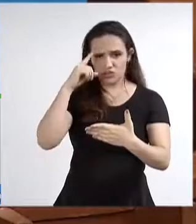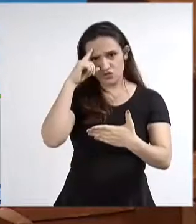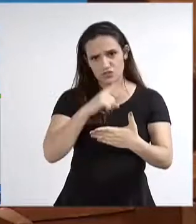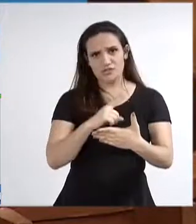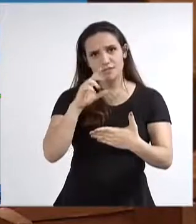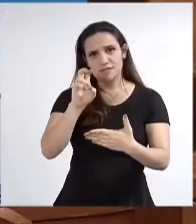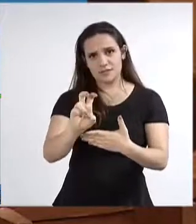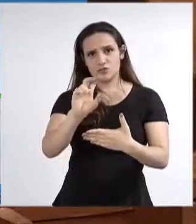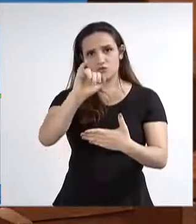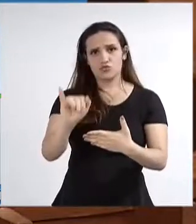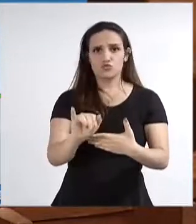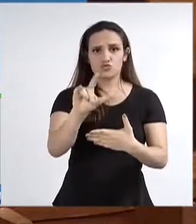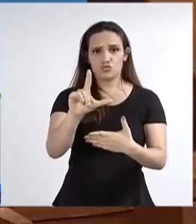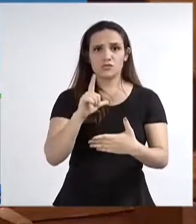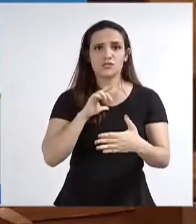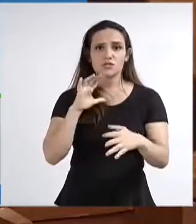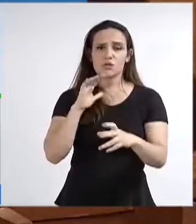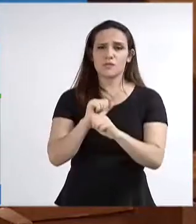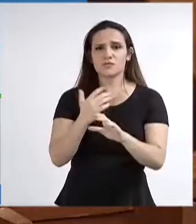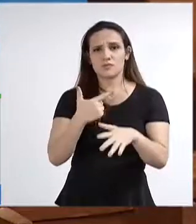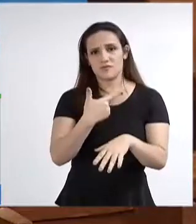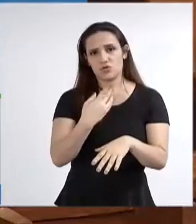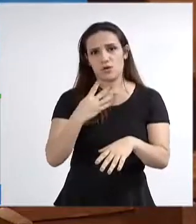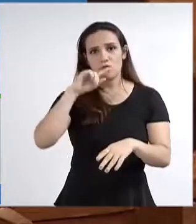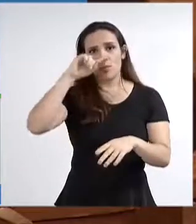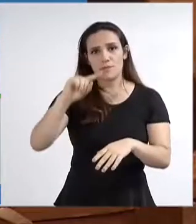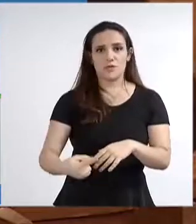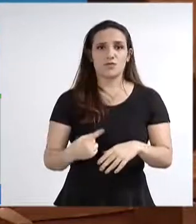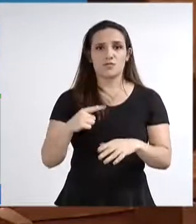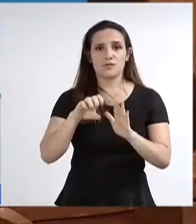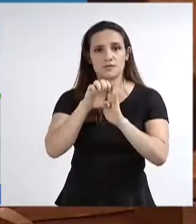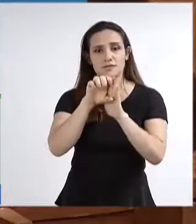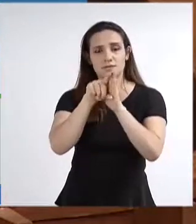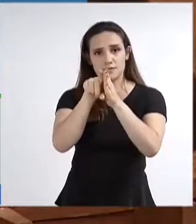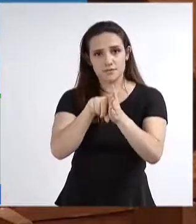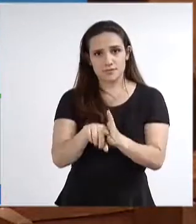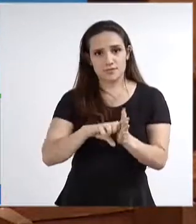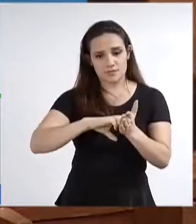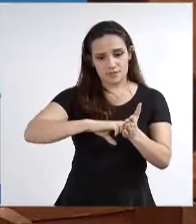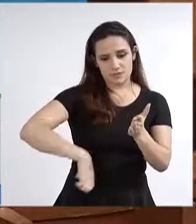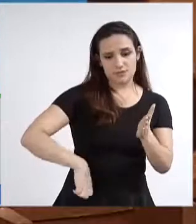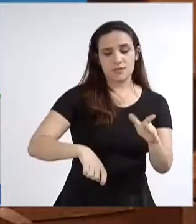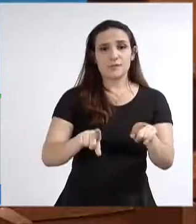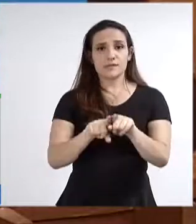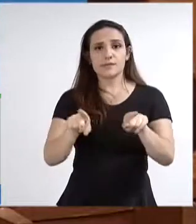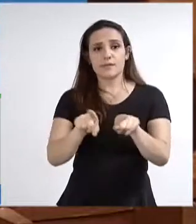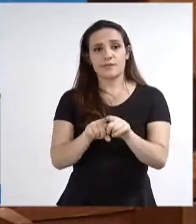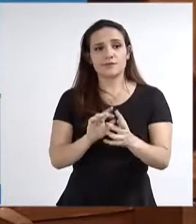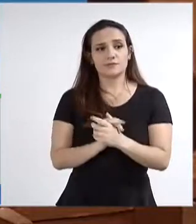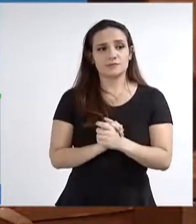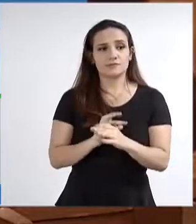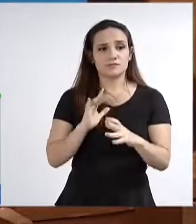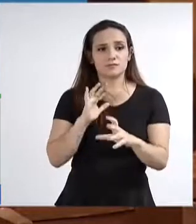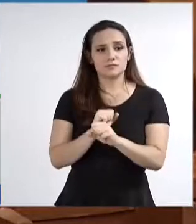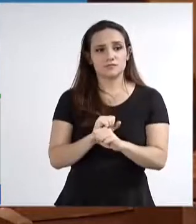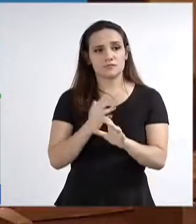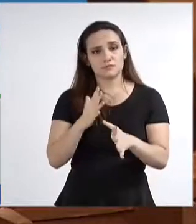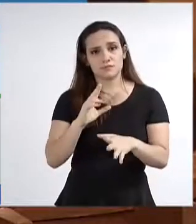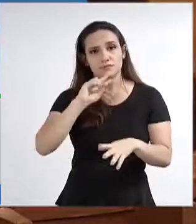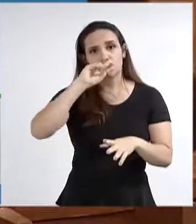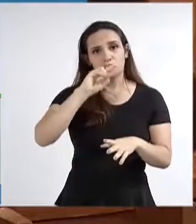julho, 24.000 exames e 2.000